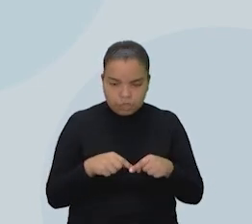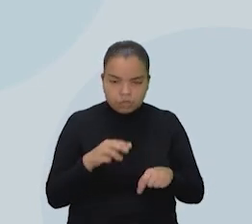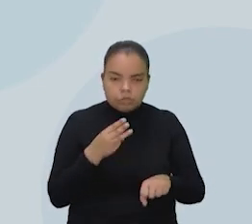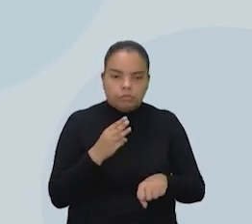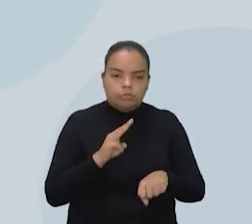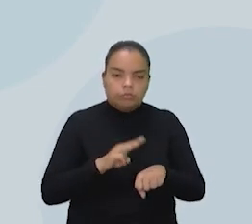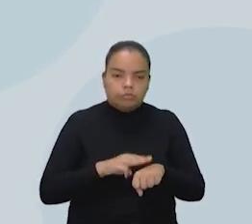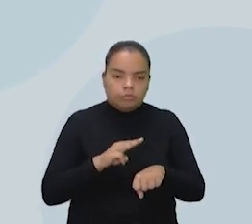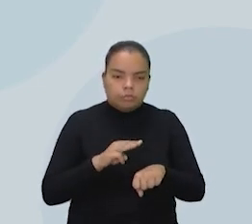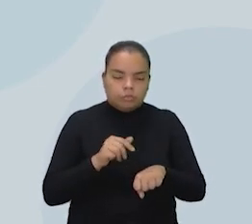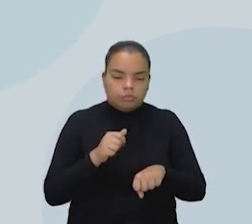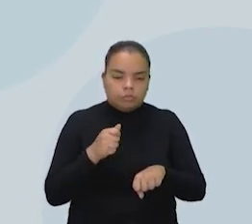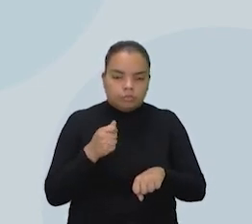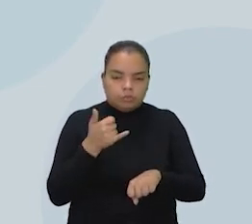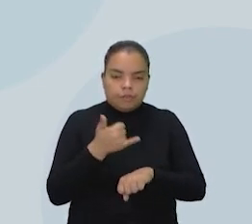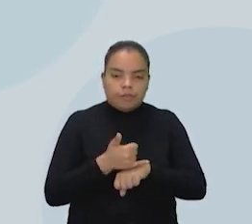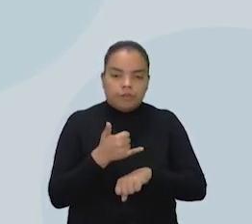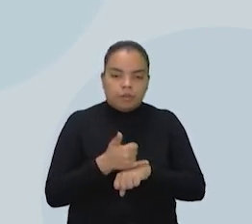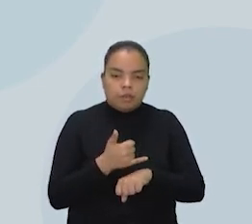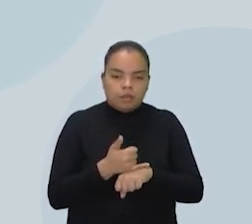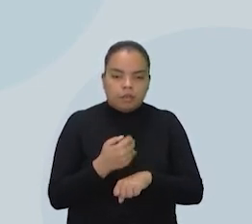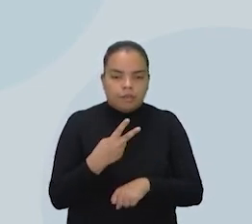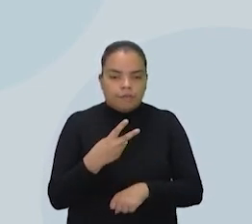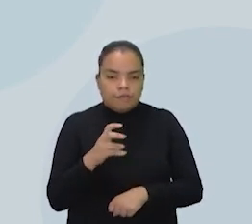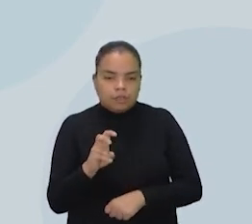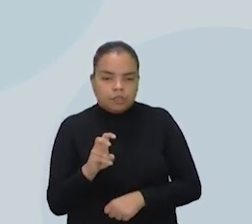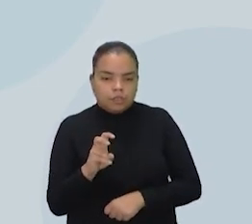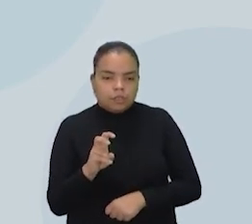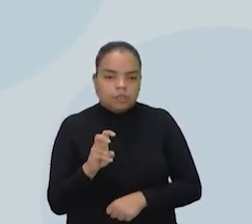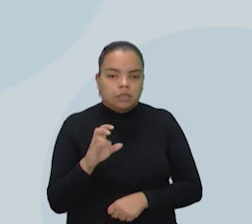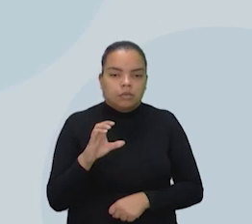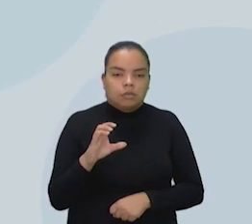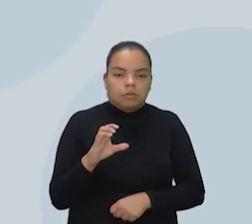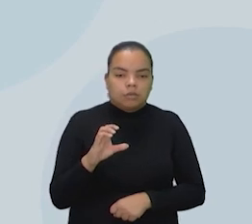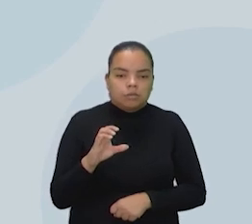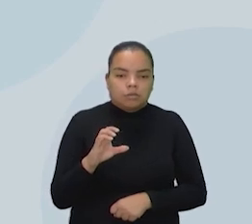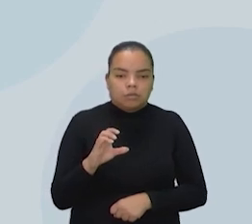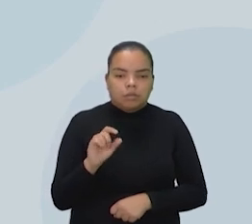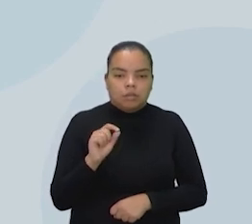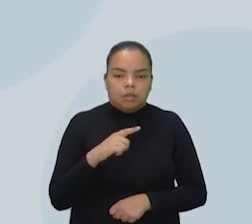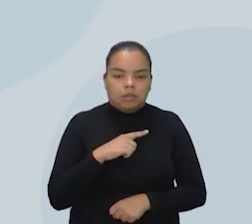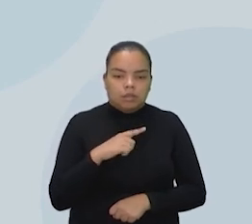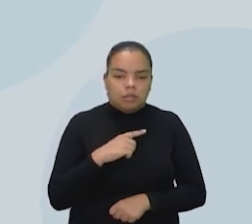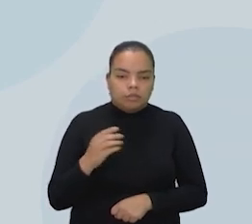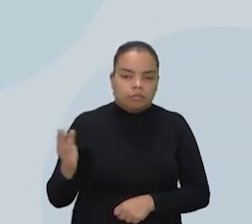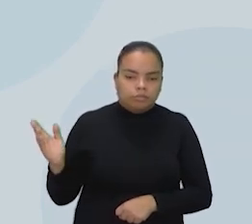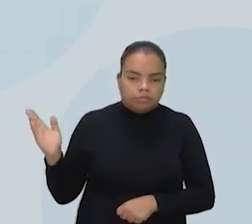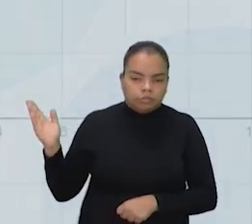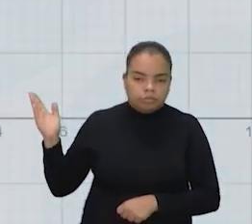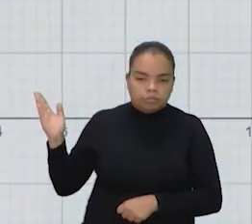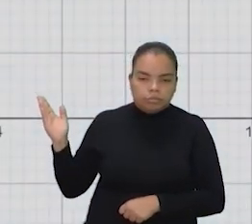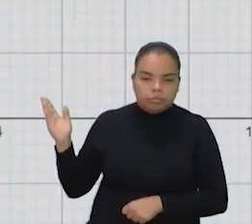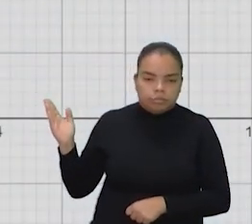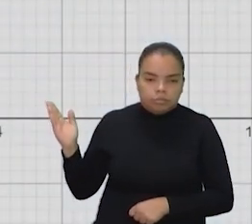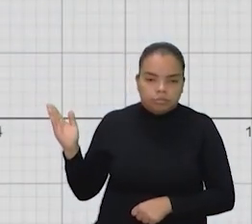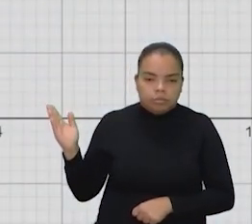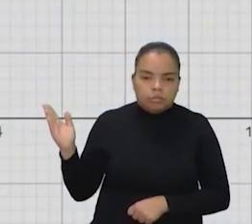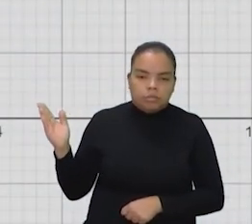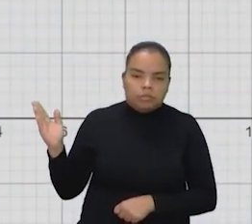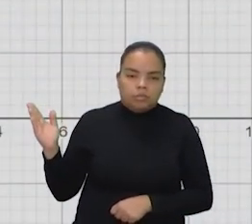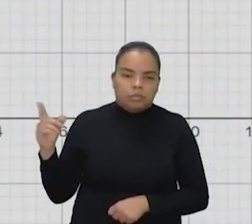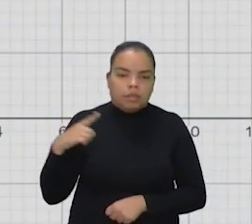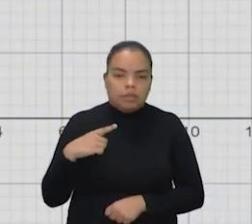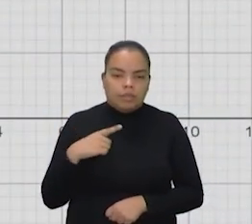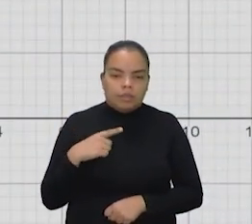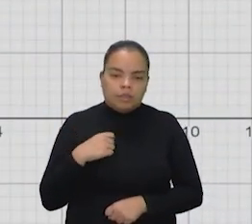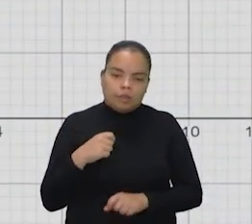numa temperatura ambiente de 25 por um certo tempo, a gente consegue ter essa expressão que a gente, colocando no GeoGebra, a gente